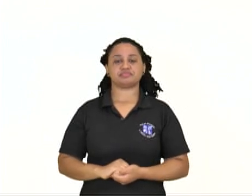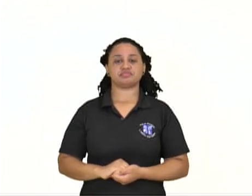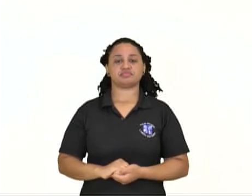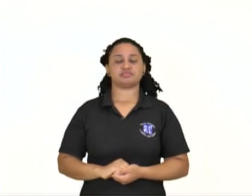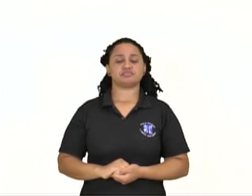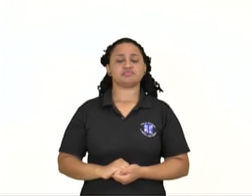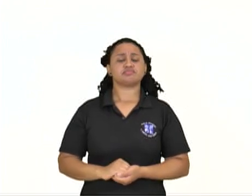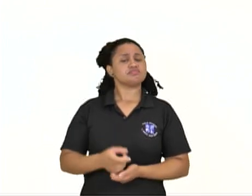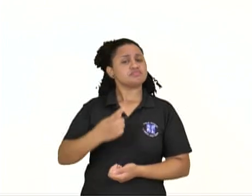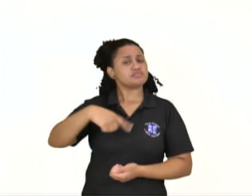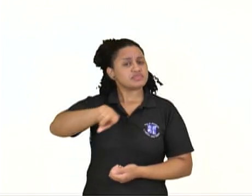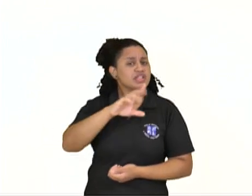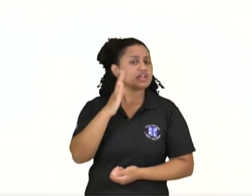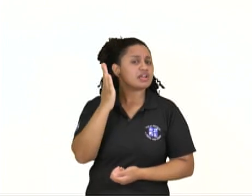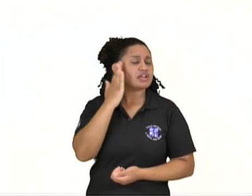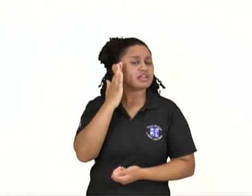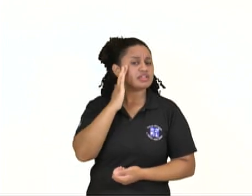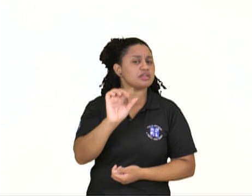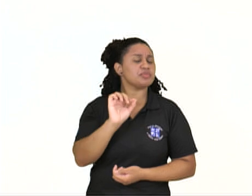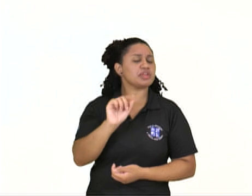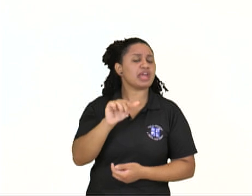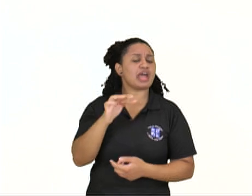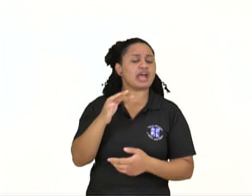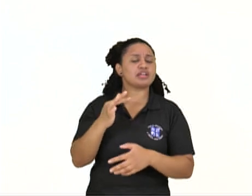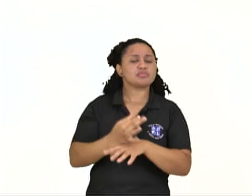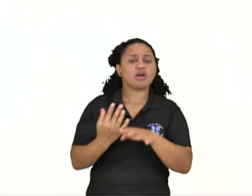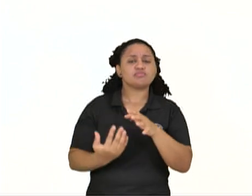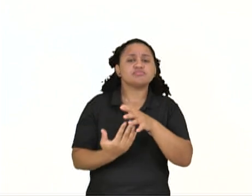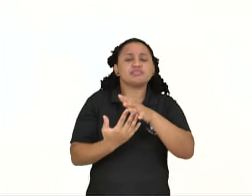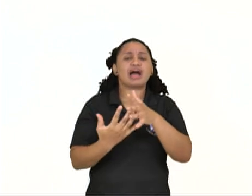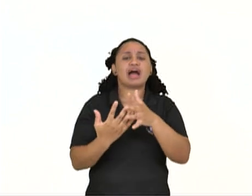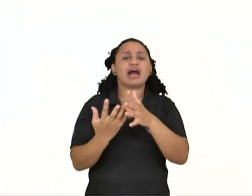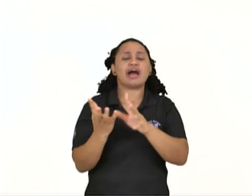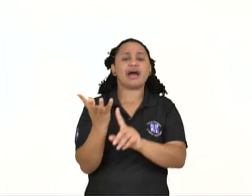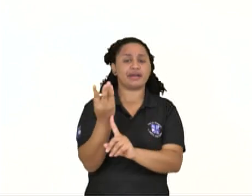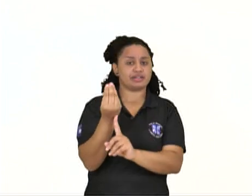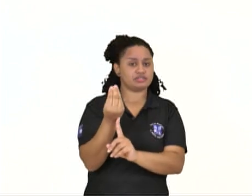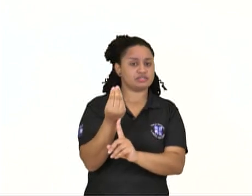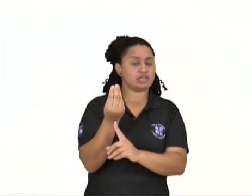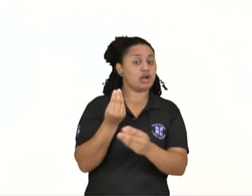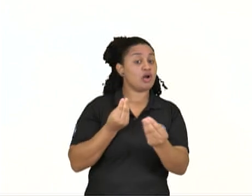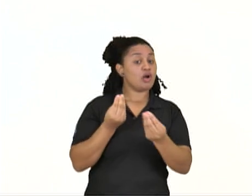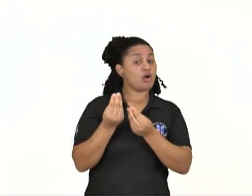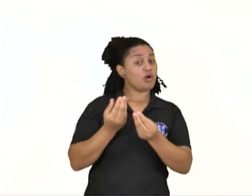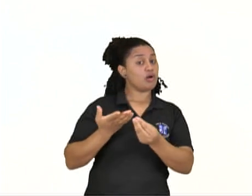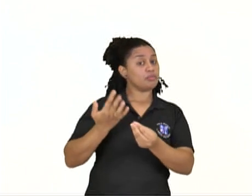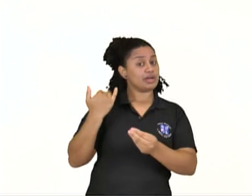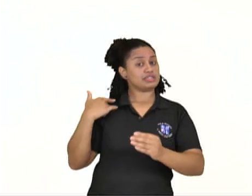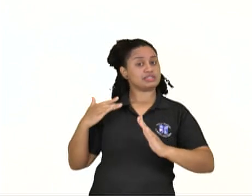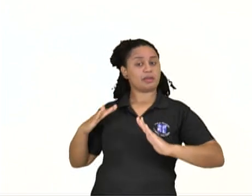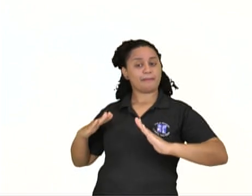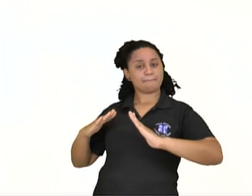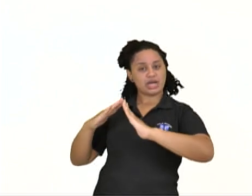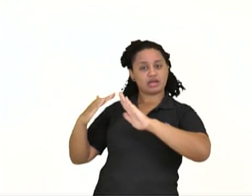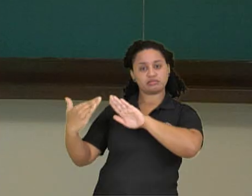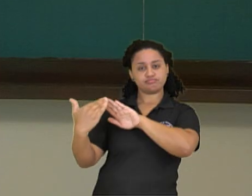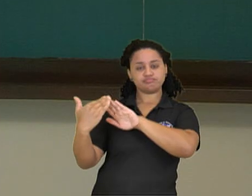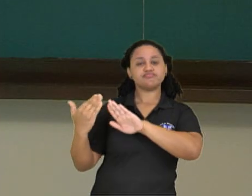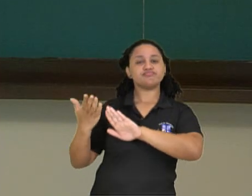Você sabe o que é suporte para a arte? Como eram as paredes das pirâmides no Egito